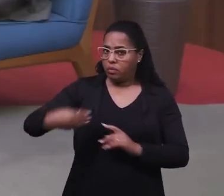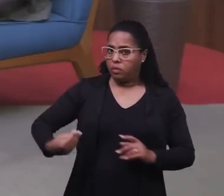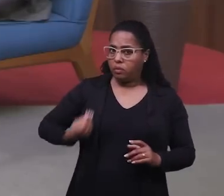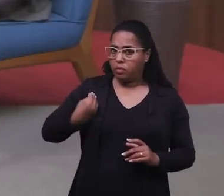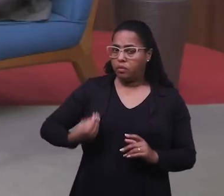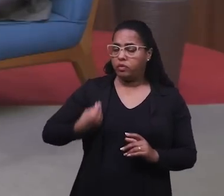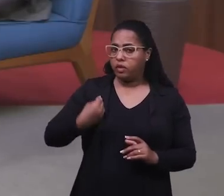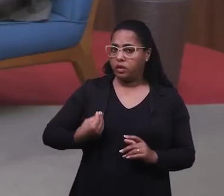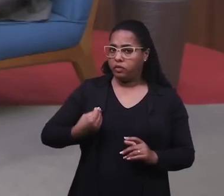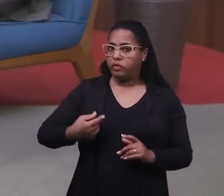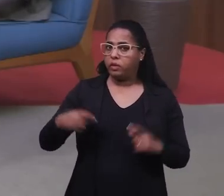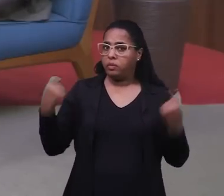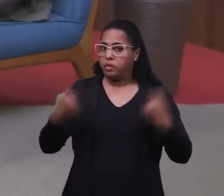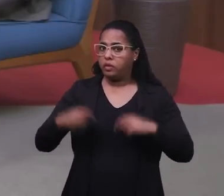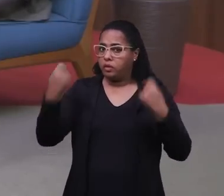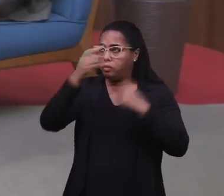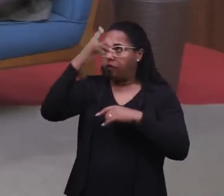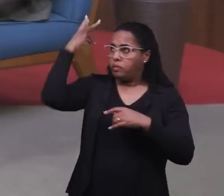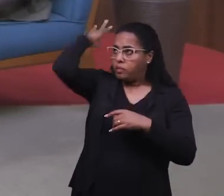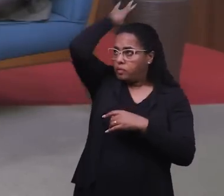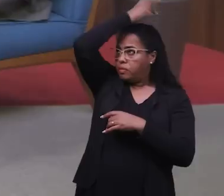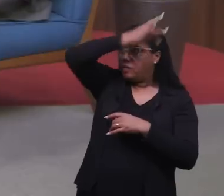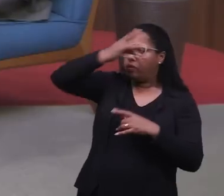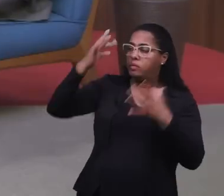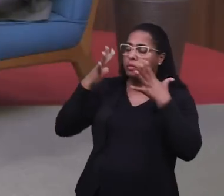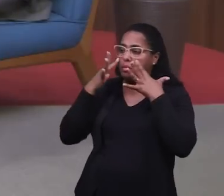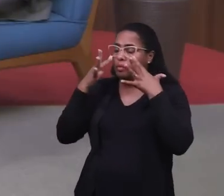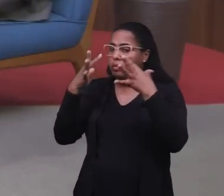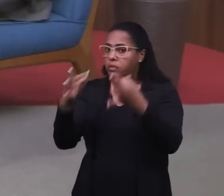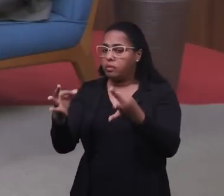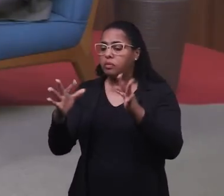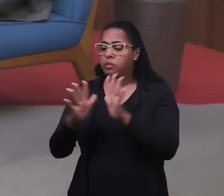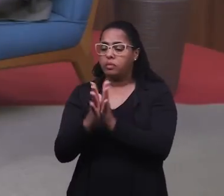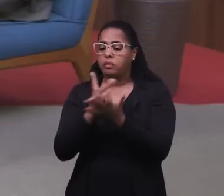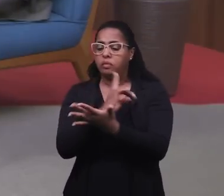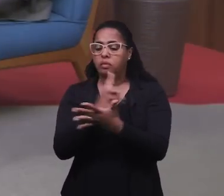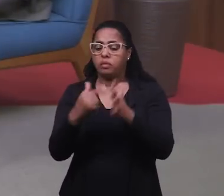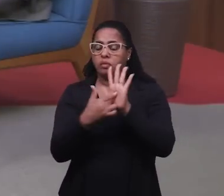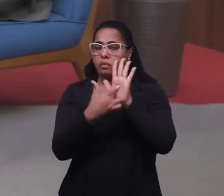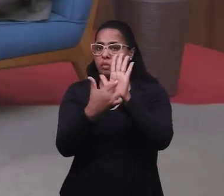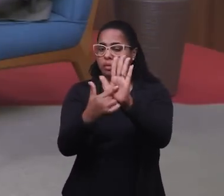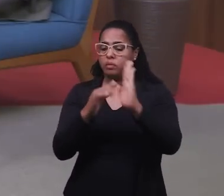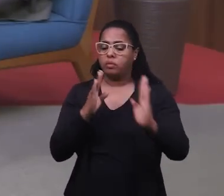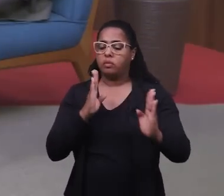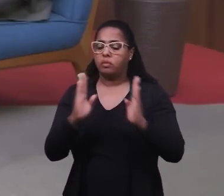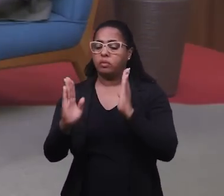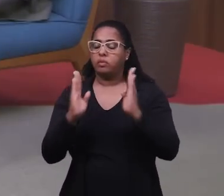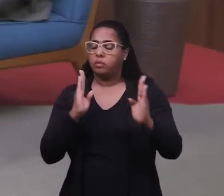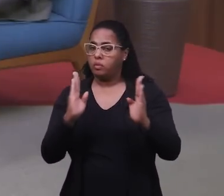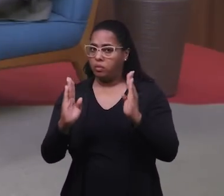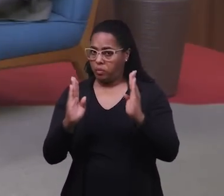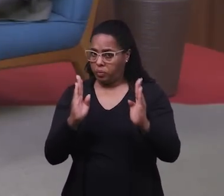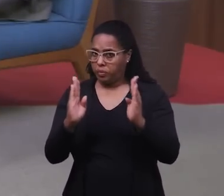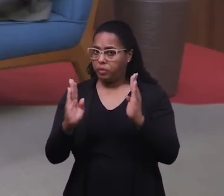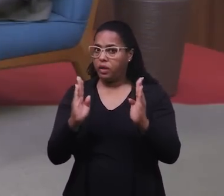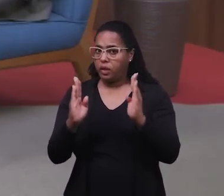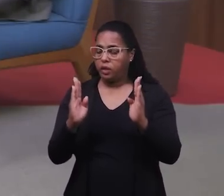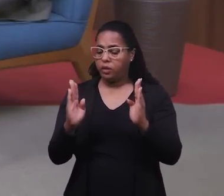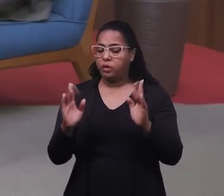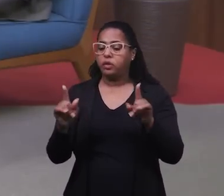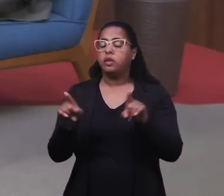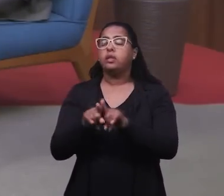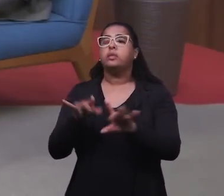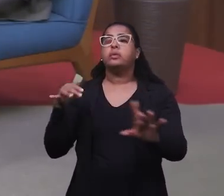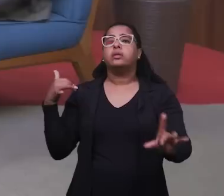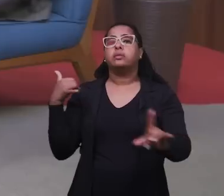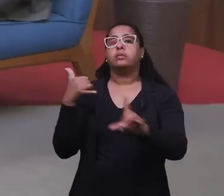a necessidade de andar em espírito e de estar atentos àquilo que a palavra fala sobre esse momento e, no